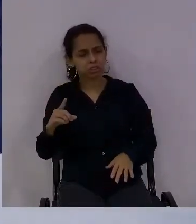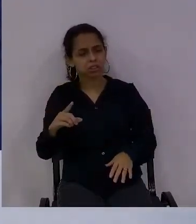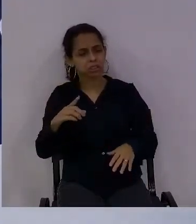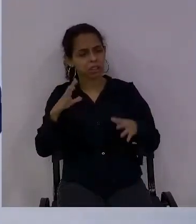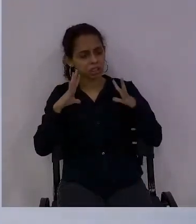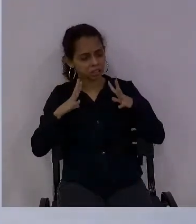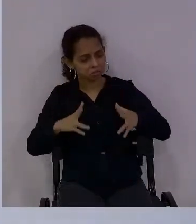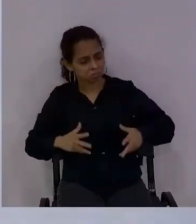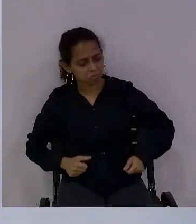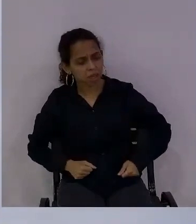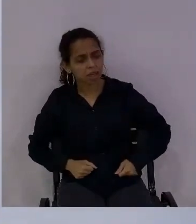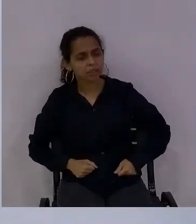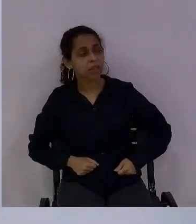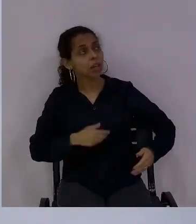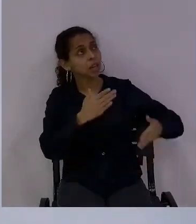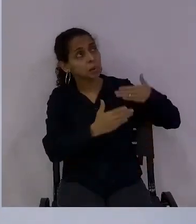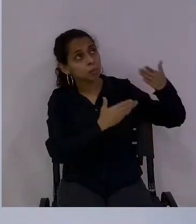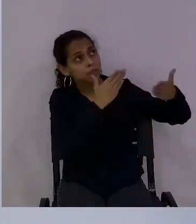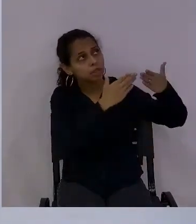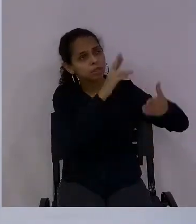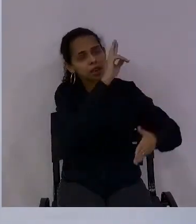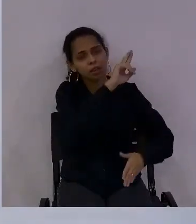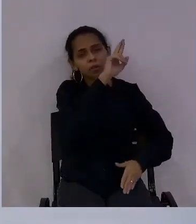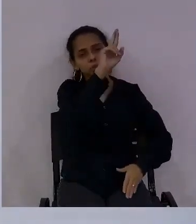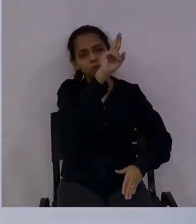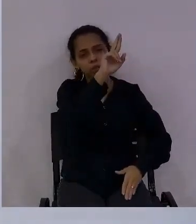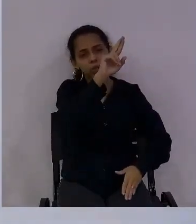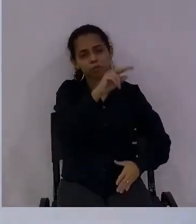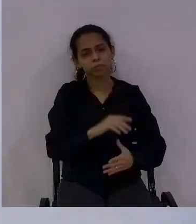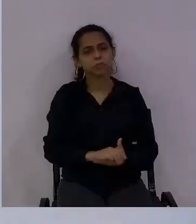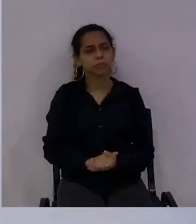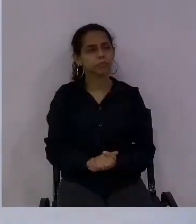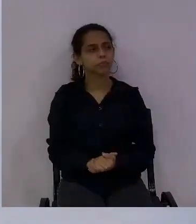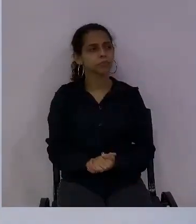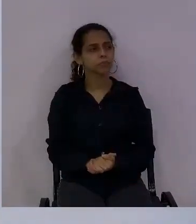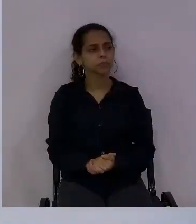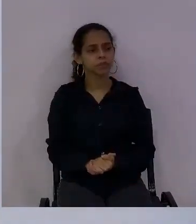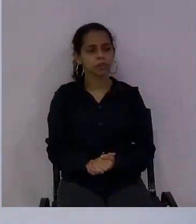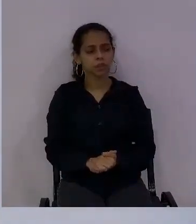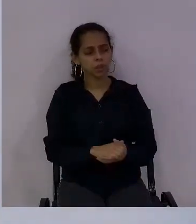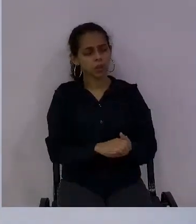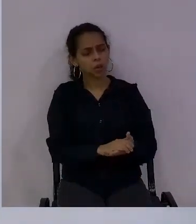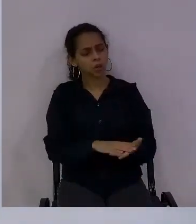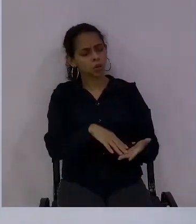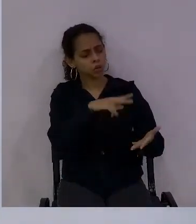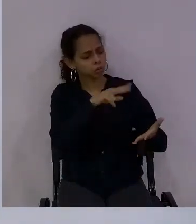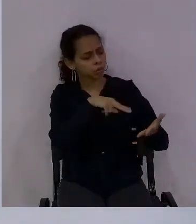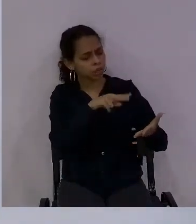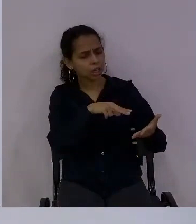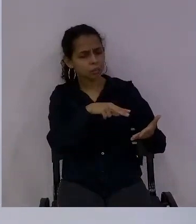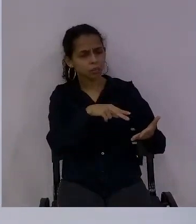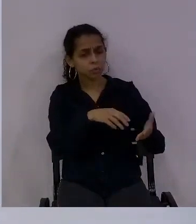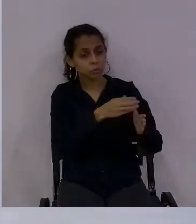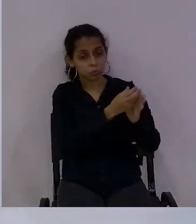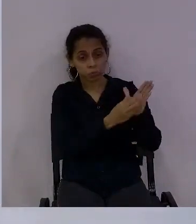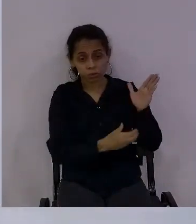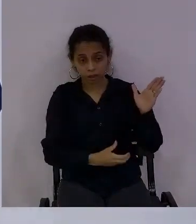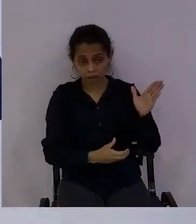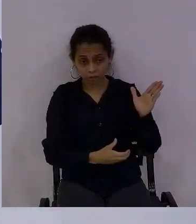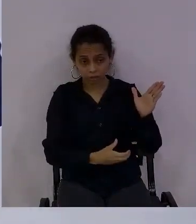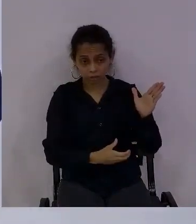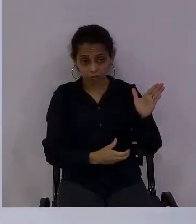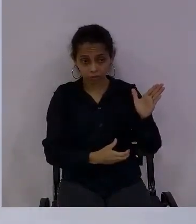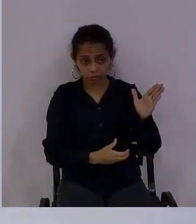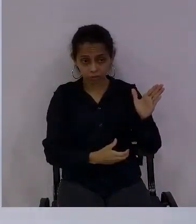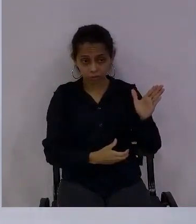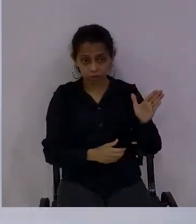a Jerusalém para o apresentarem ao Senhor. Quando nós lemos o texto de Levítico, capítulo 12, e vale muito a pena você ler